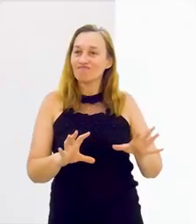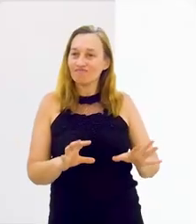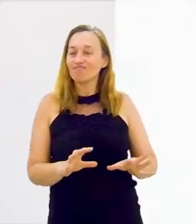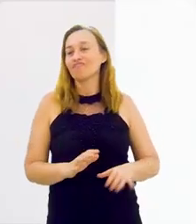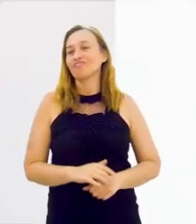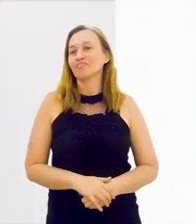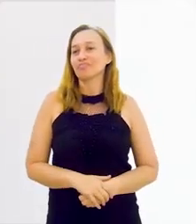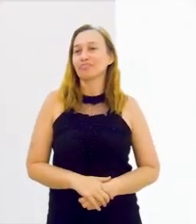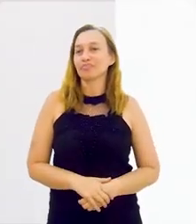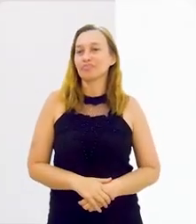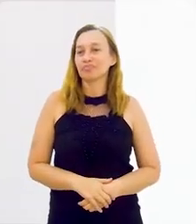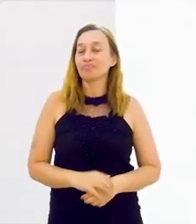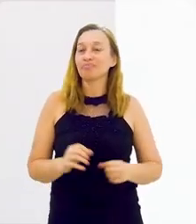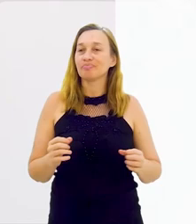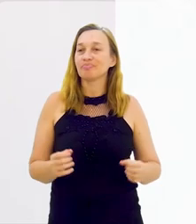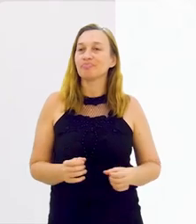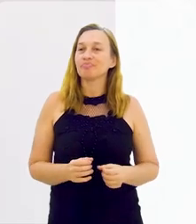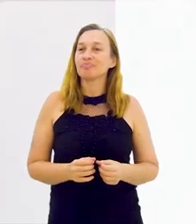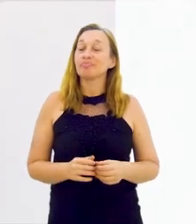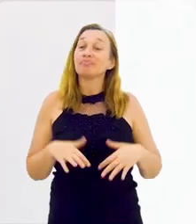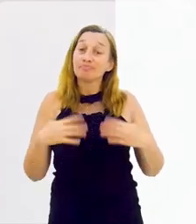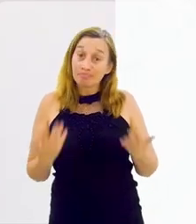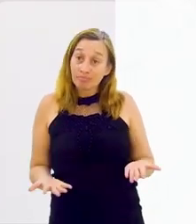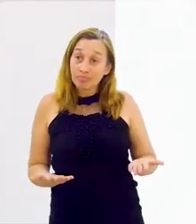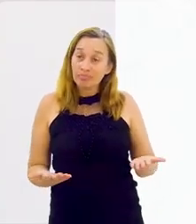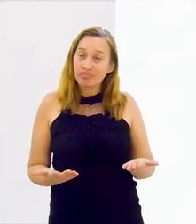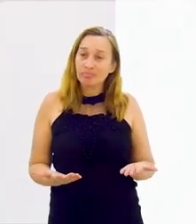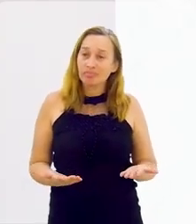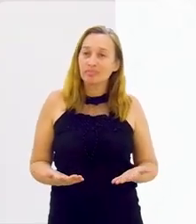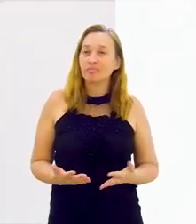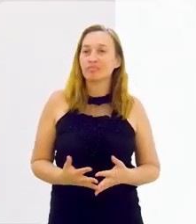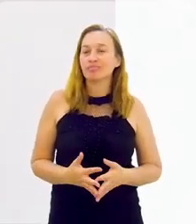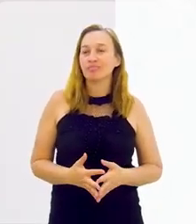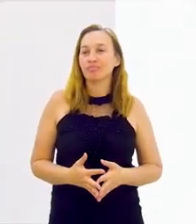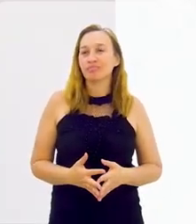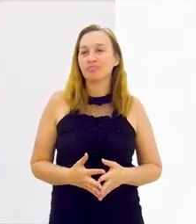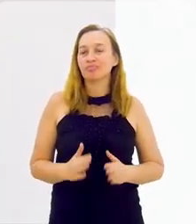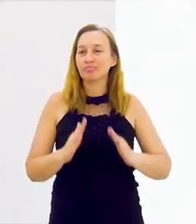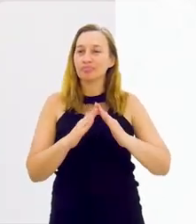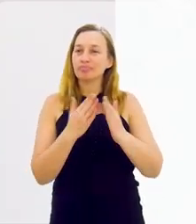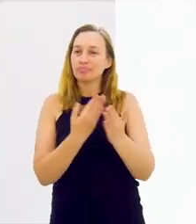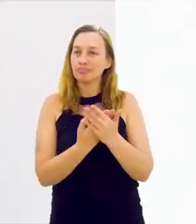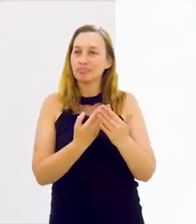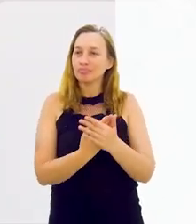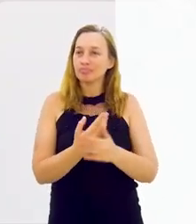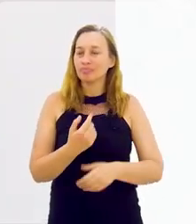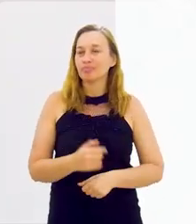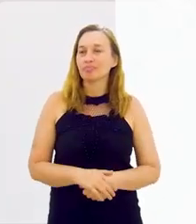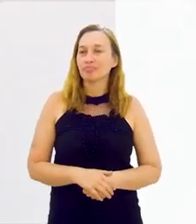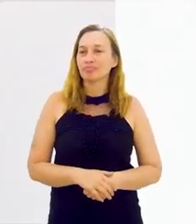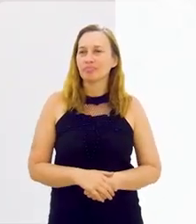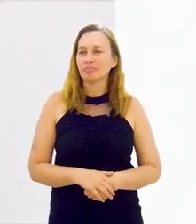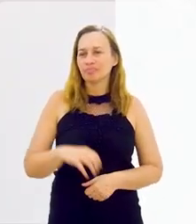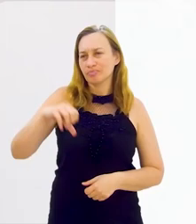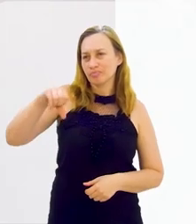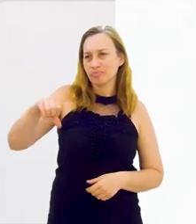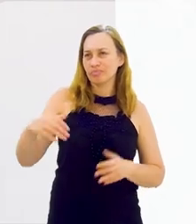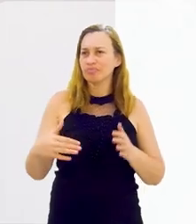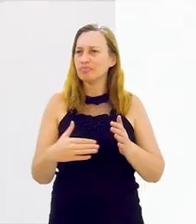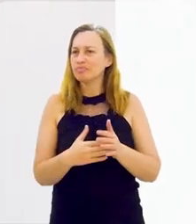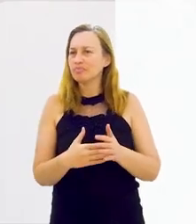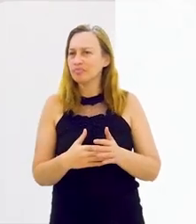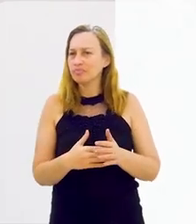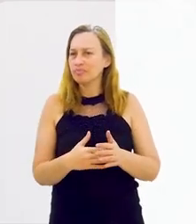autorização e de si mesmo para se expressar. Então, e aí seguiu, eu estudei na mesma escola, dos